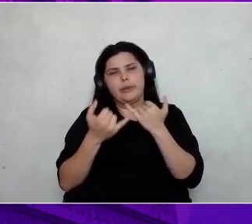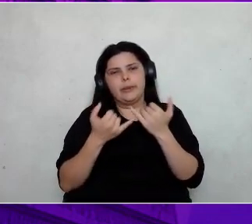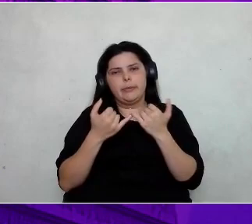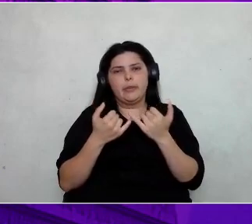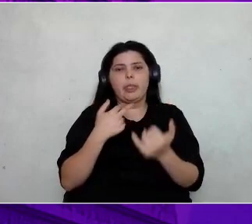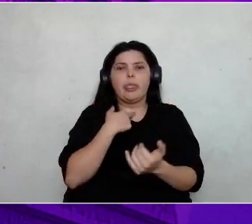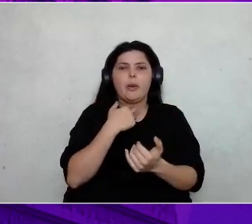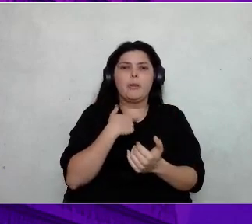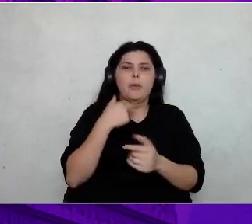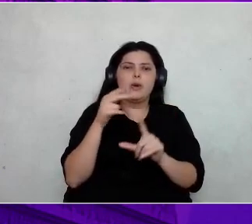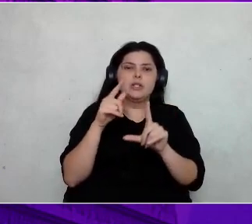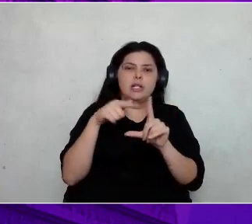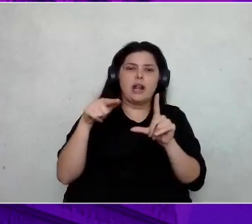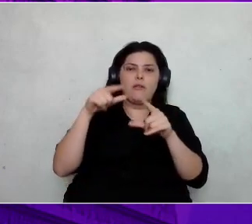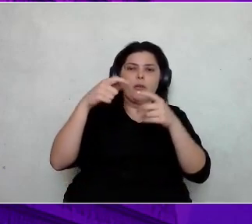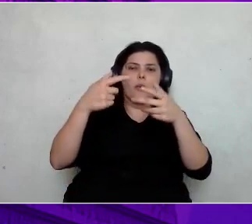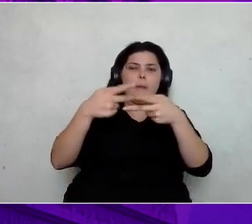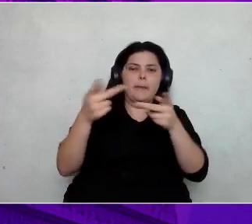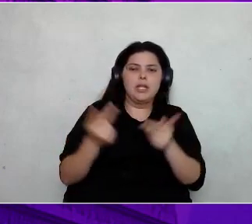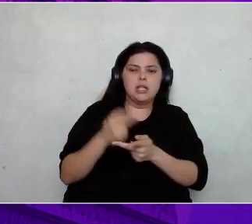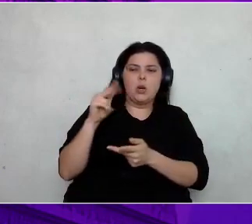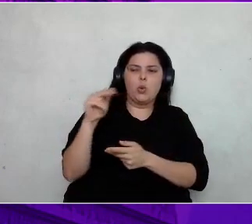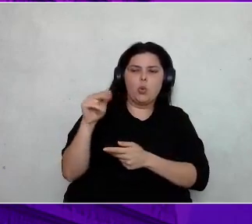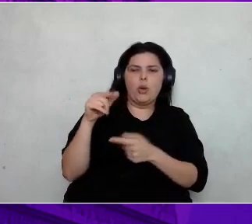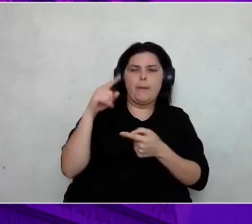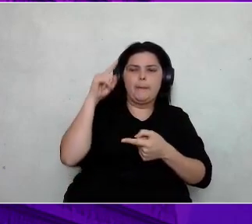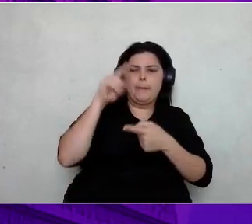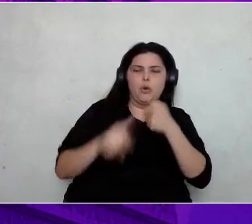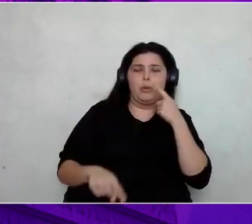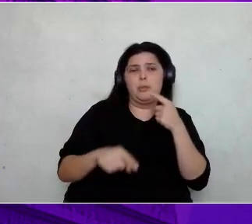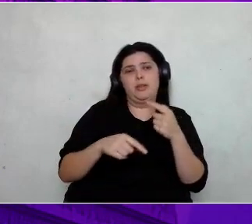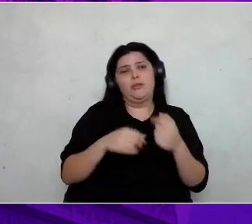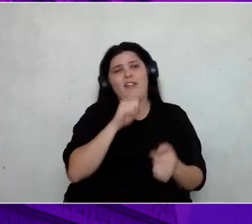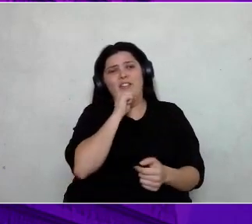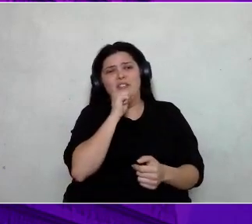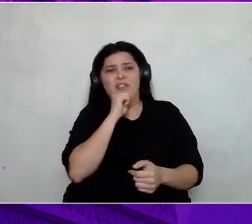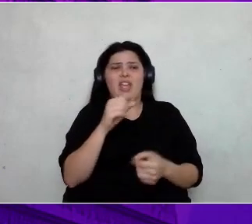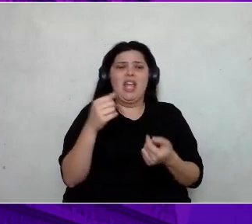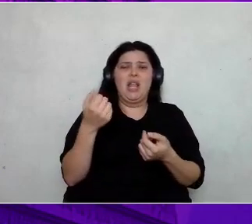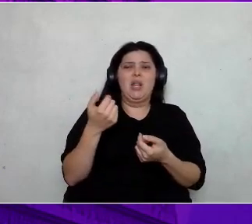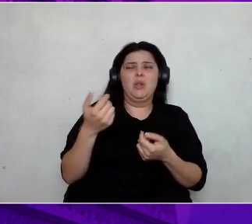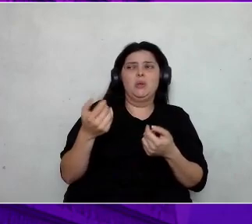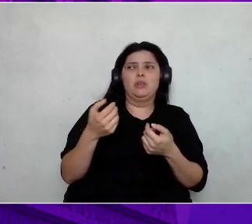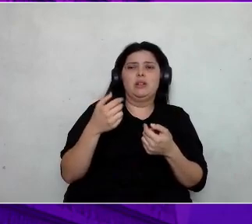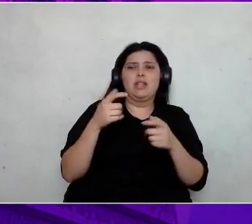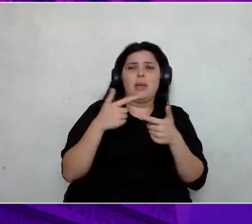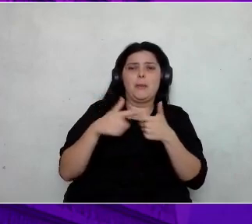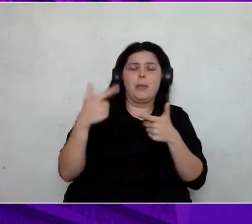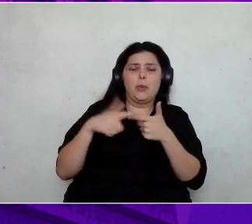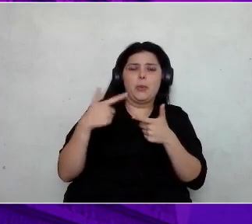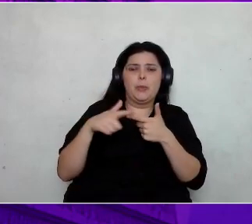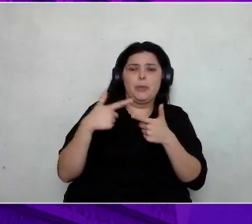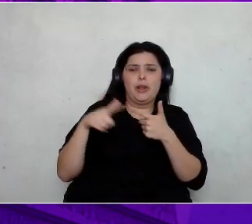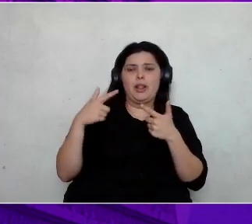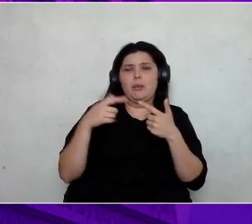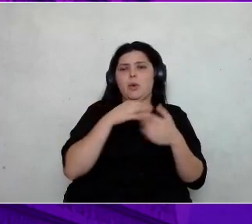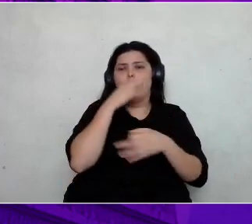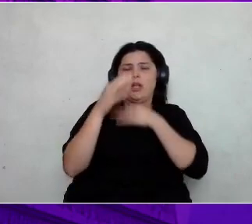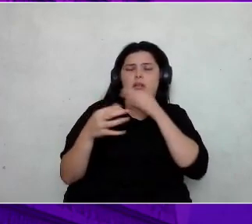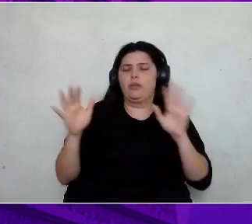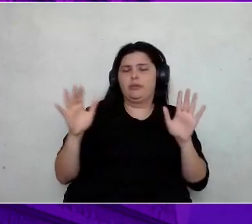de pizza de maneira nenhuma. Gráfico de pizza é cafona, ninguém mais usa, eles têm problema para entender, não sei o que, não sei o que.